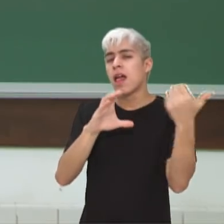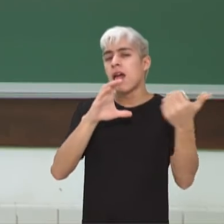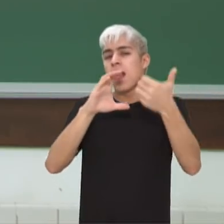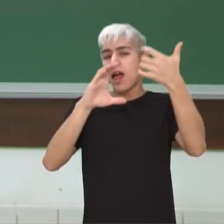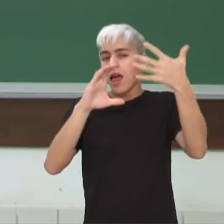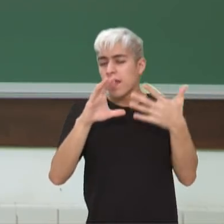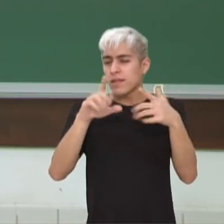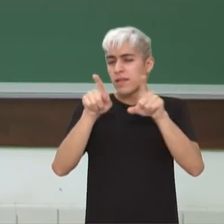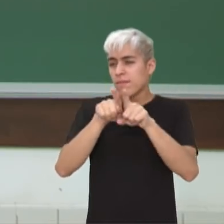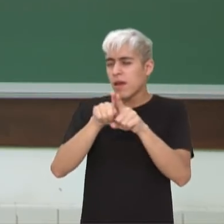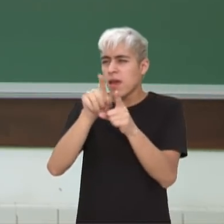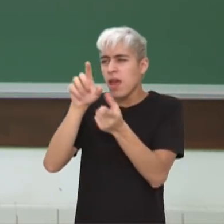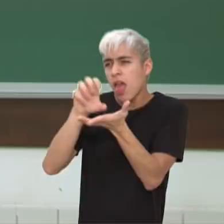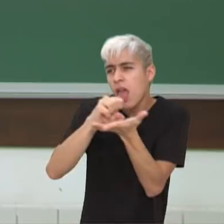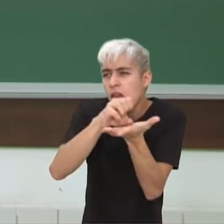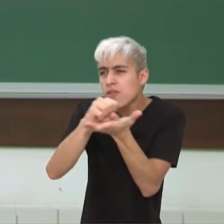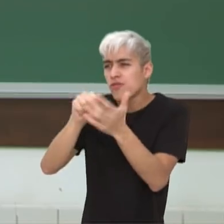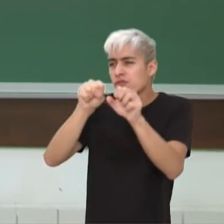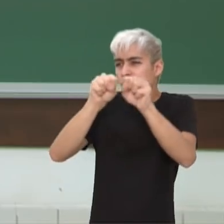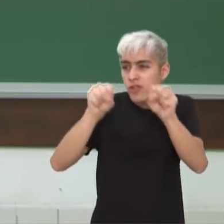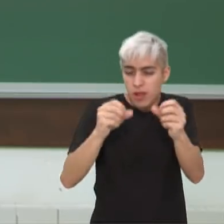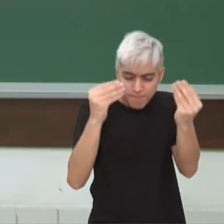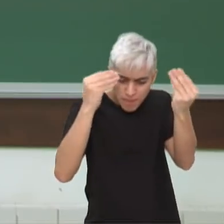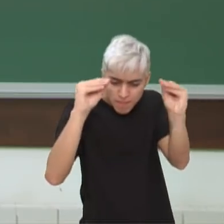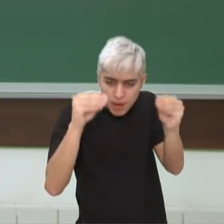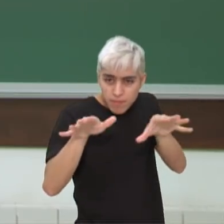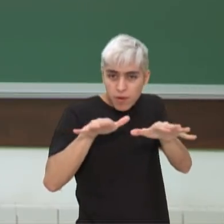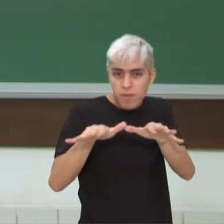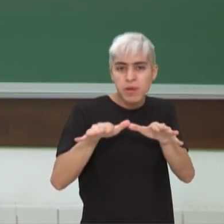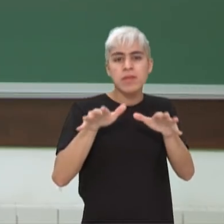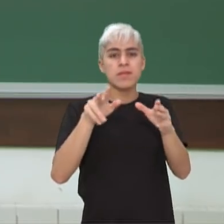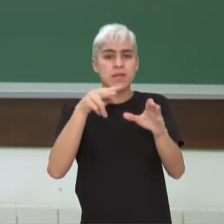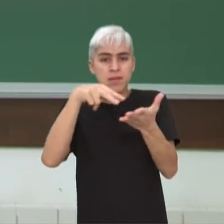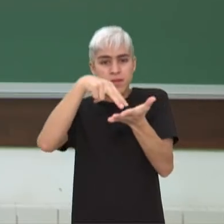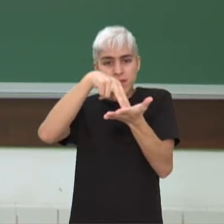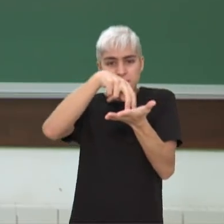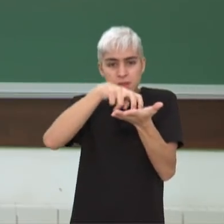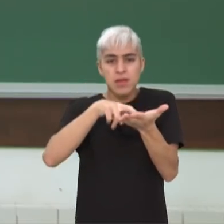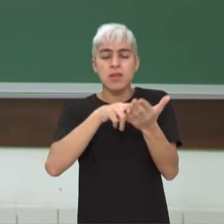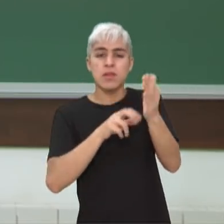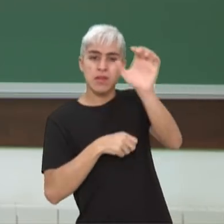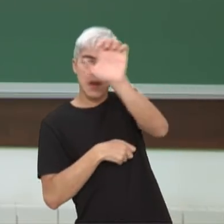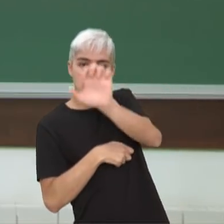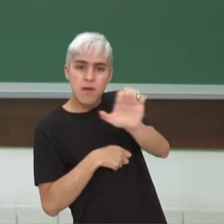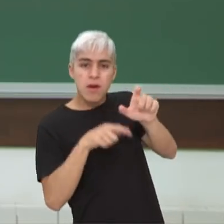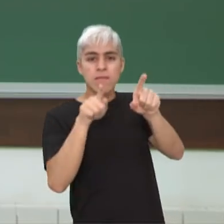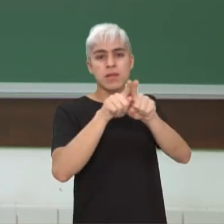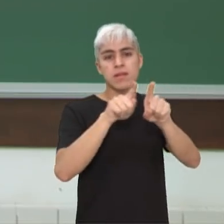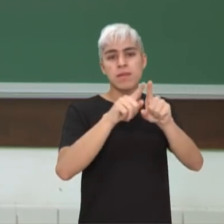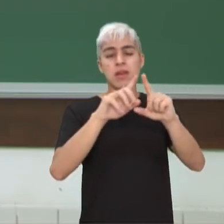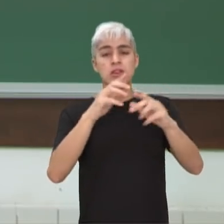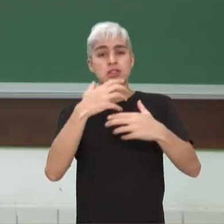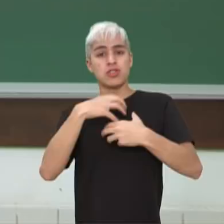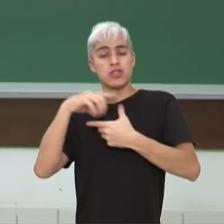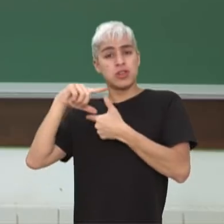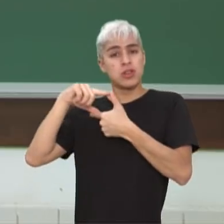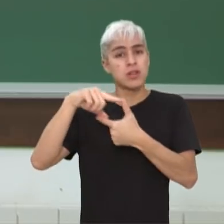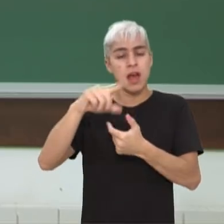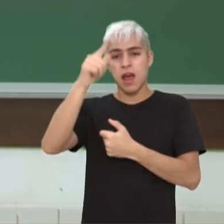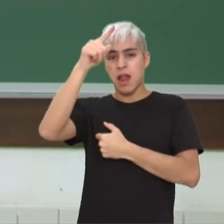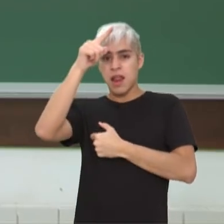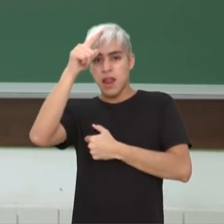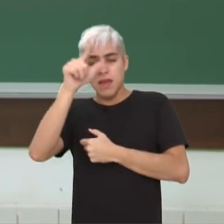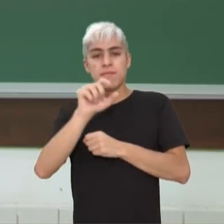e sistematizações dos movimentos. Então falamos aí sobre o movimento de ginástica europeu, então falamos sobre as escolas alemãs, falamos sobre as escolas